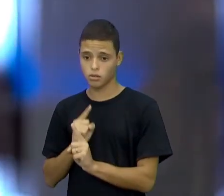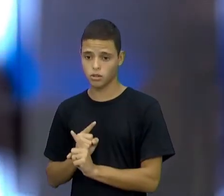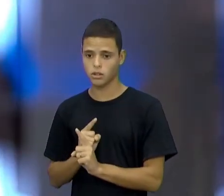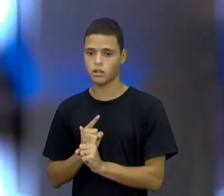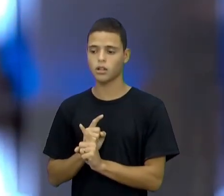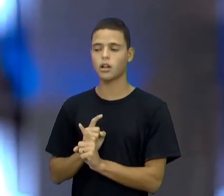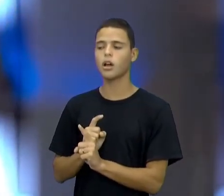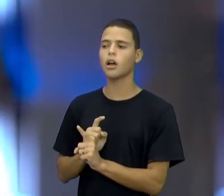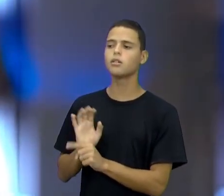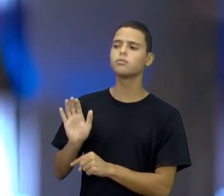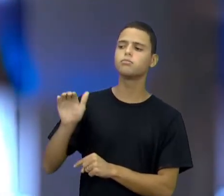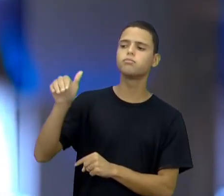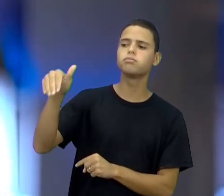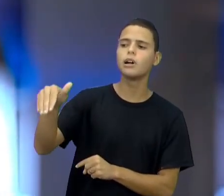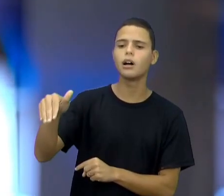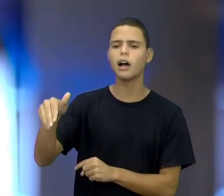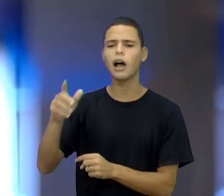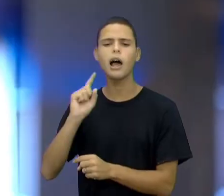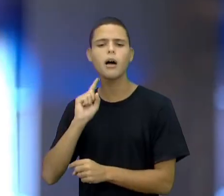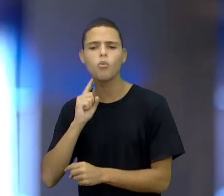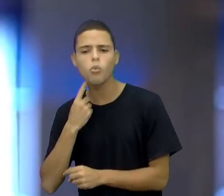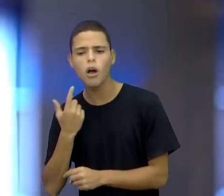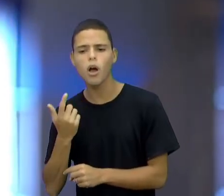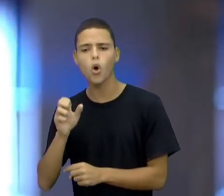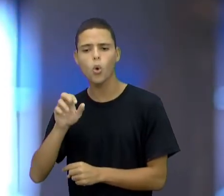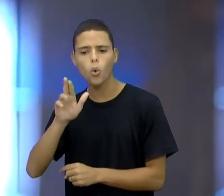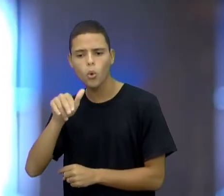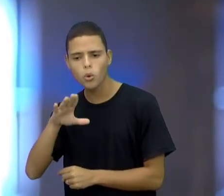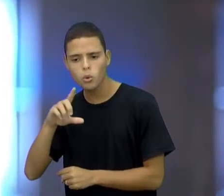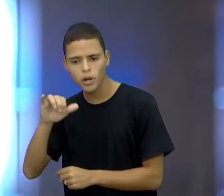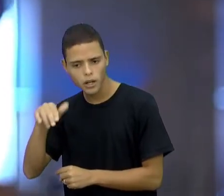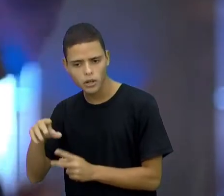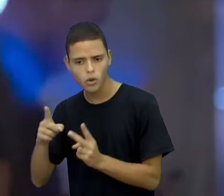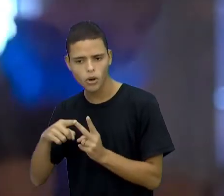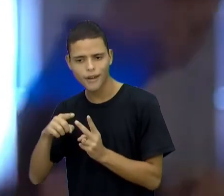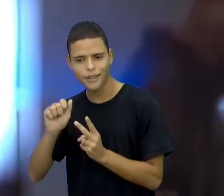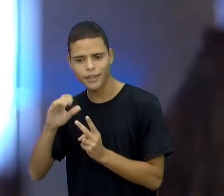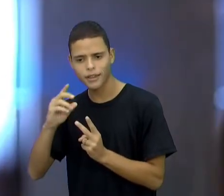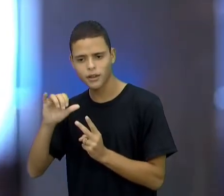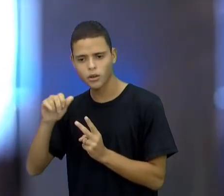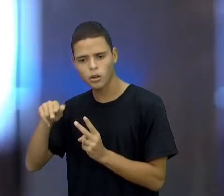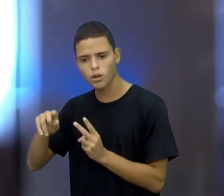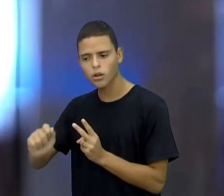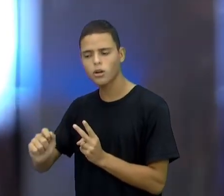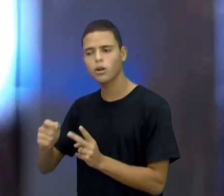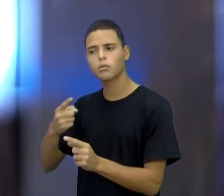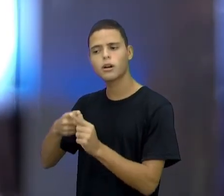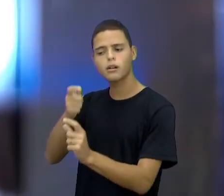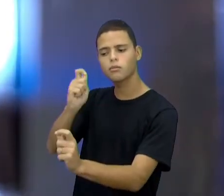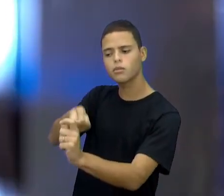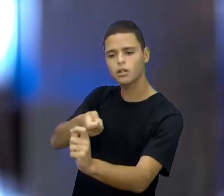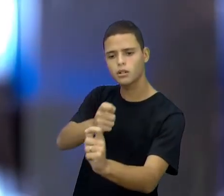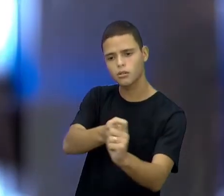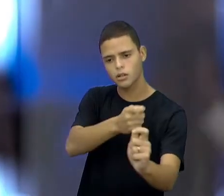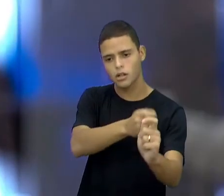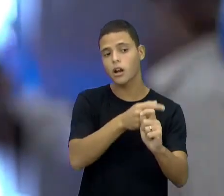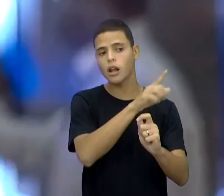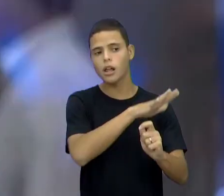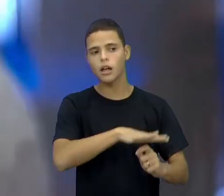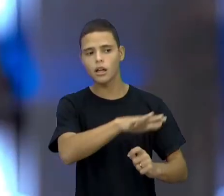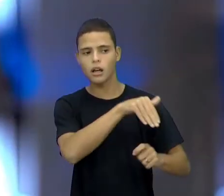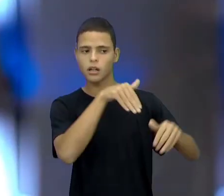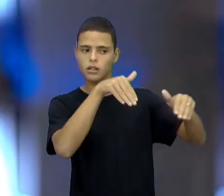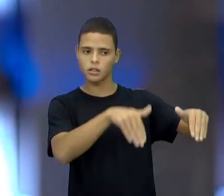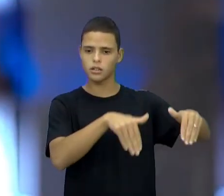da Antártica poluição de urânio e arsênio devido à mineração, no primeiro caso na Austrália e no